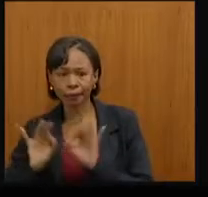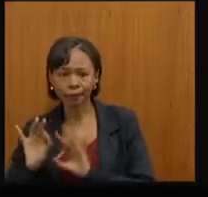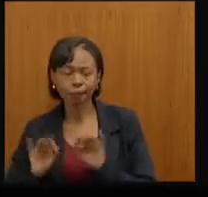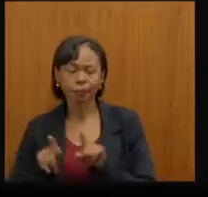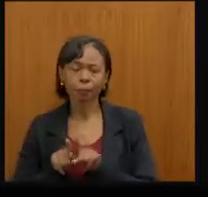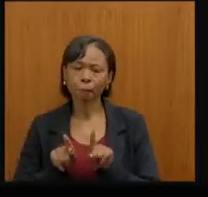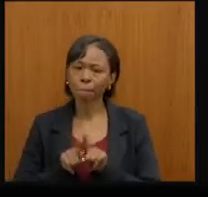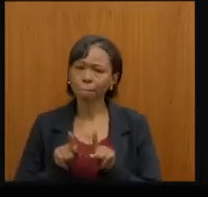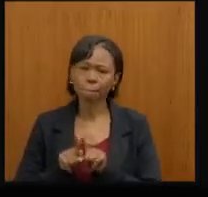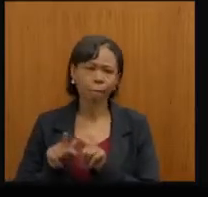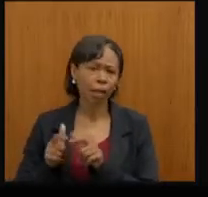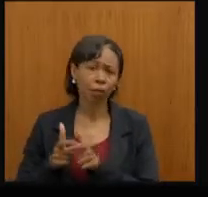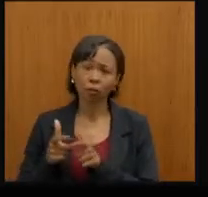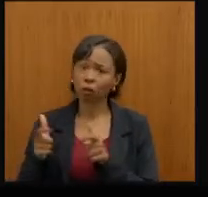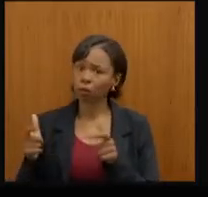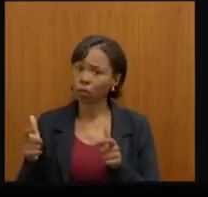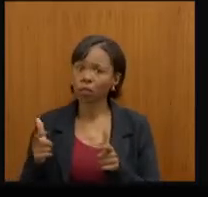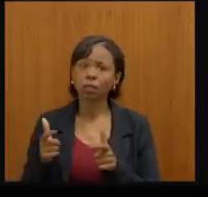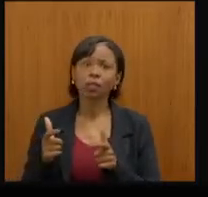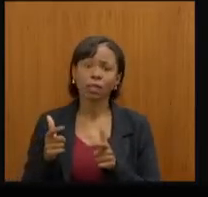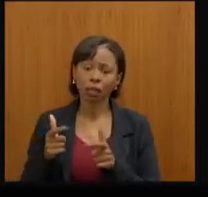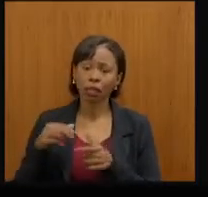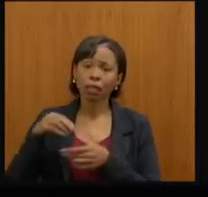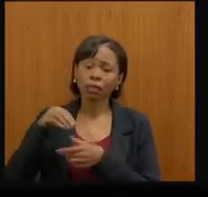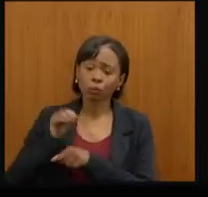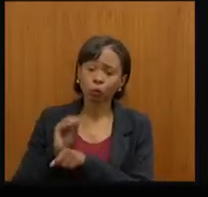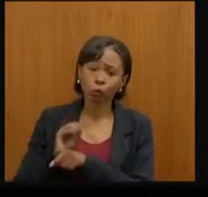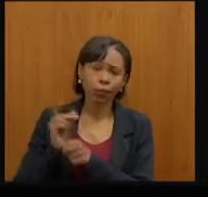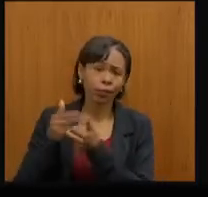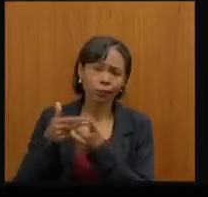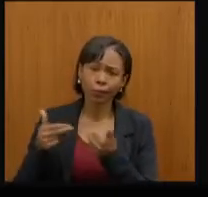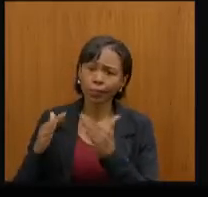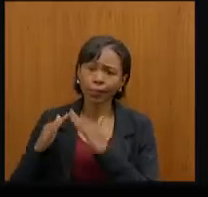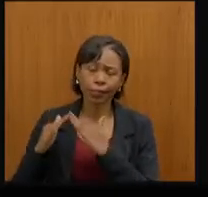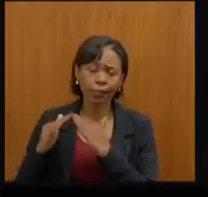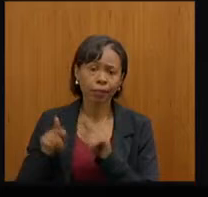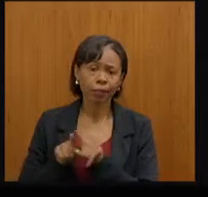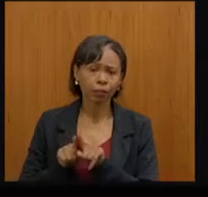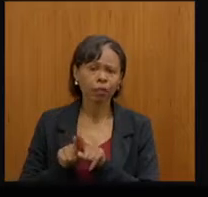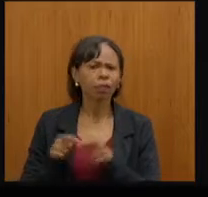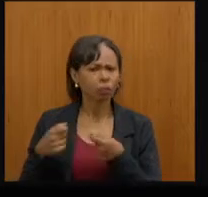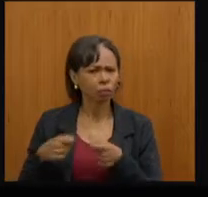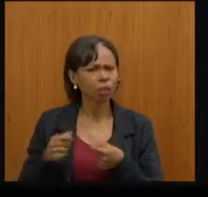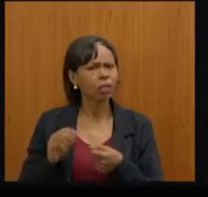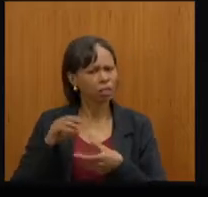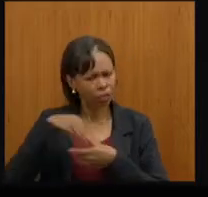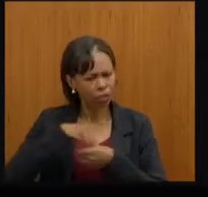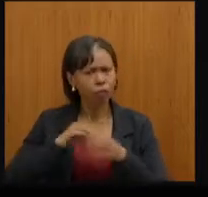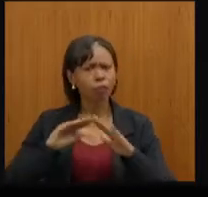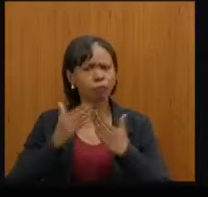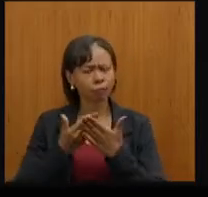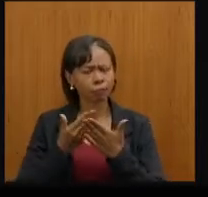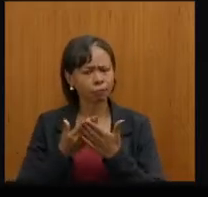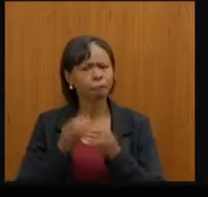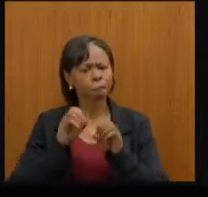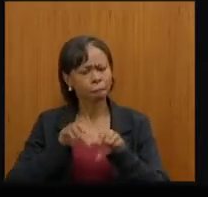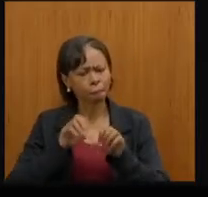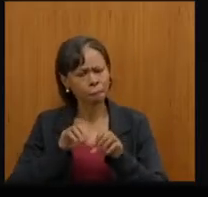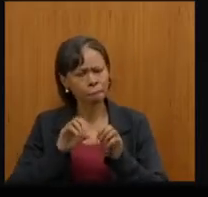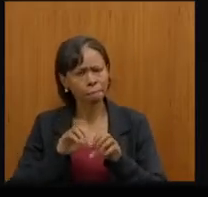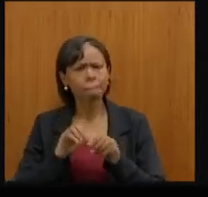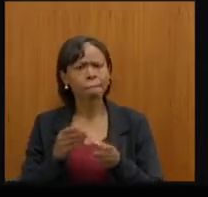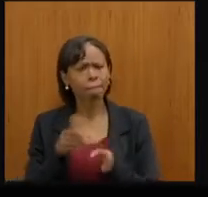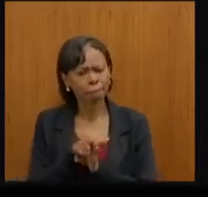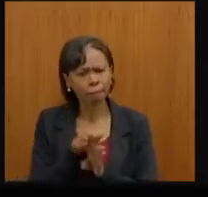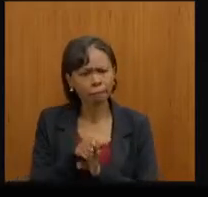grande parte das tarefas domésticas ainda isso tem que ser levado a discussão nas escolas a gente precisa